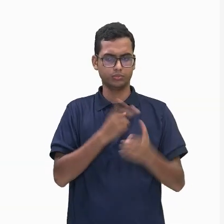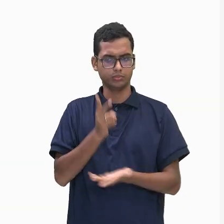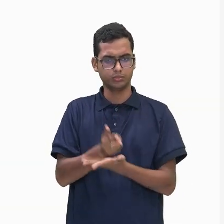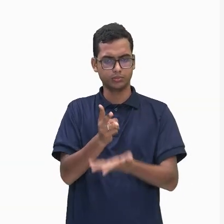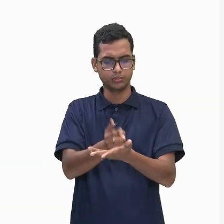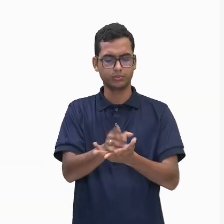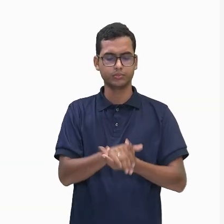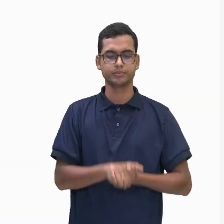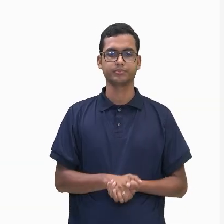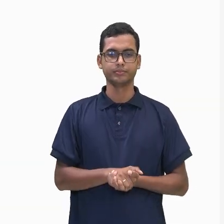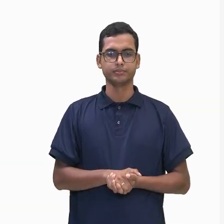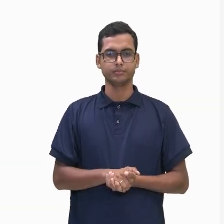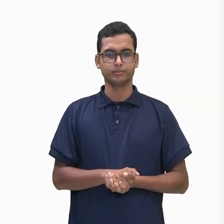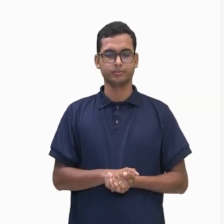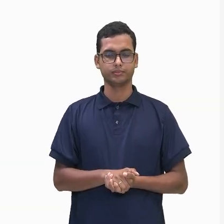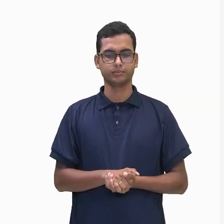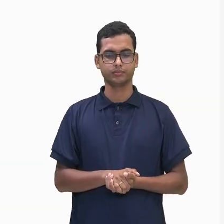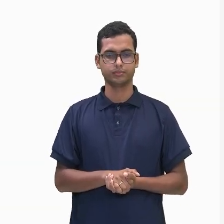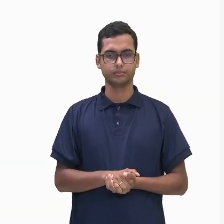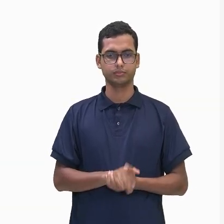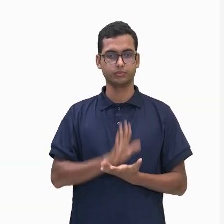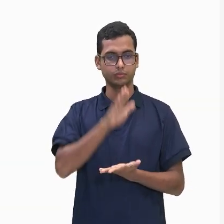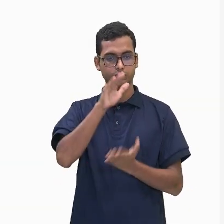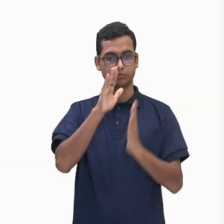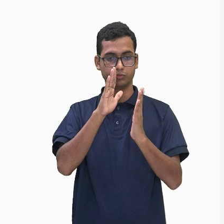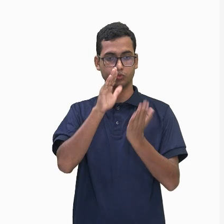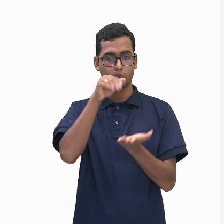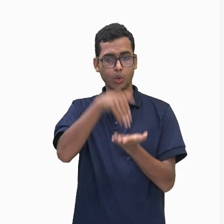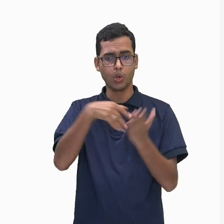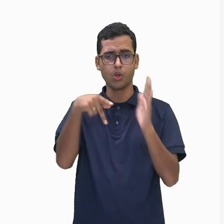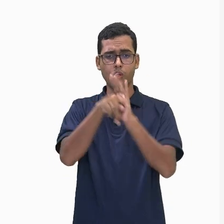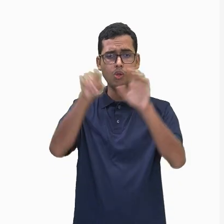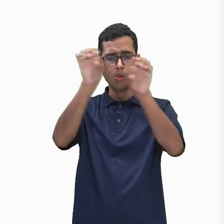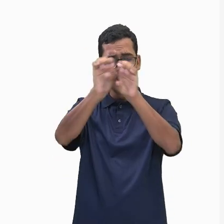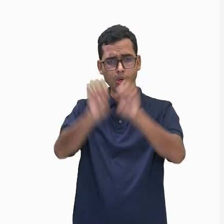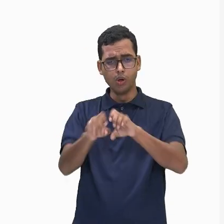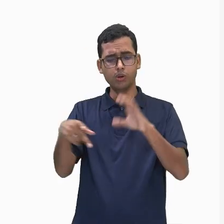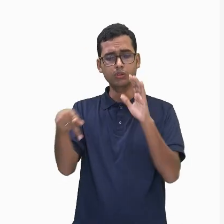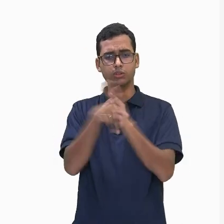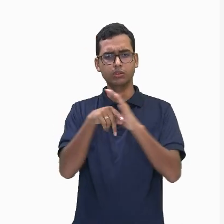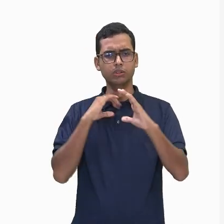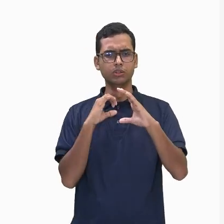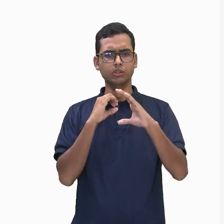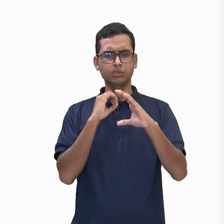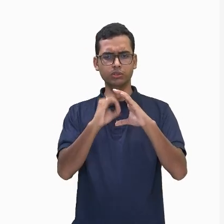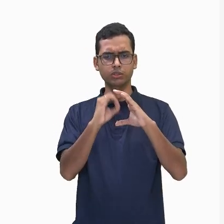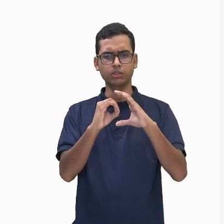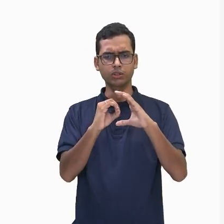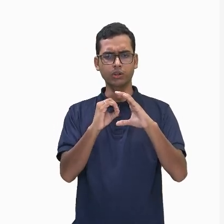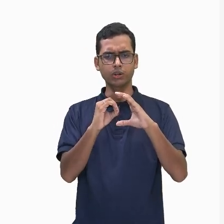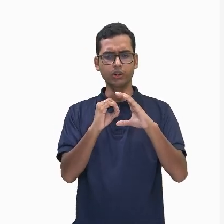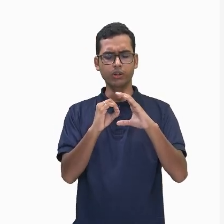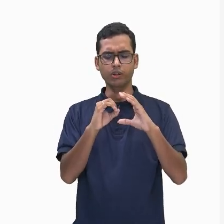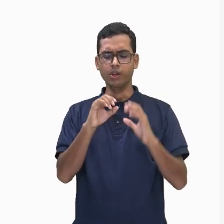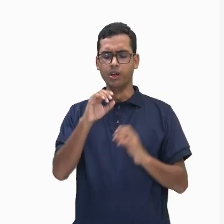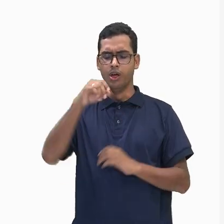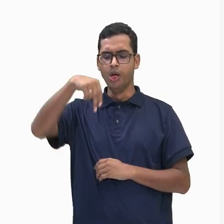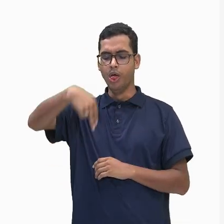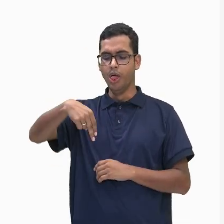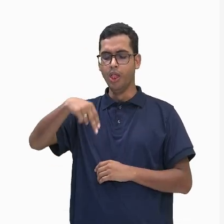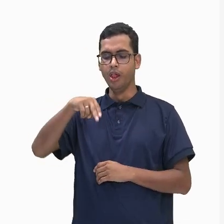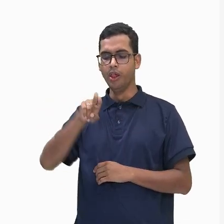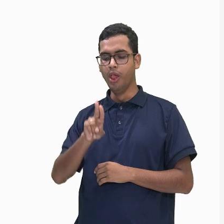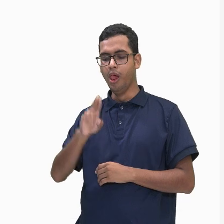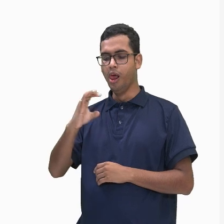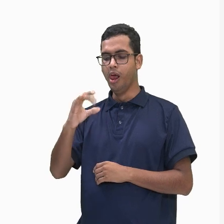continuidade, aí nós temos, por último, a nossa última estrutura a ser vista aqui na nossa aula, que é o núcleo.